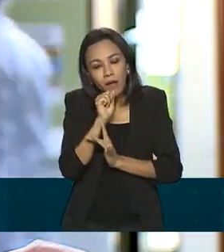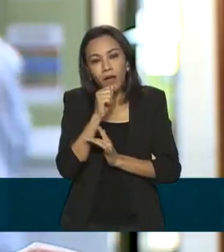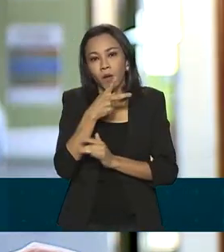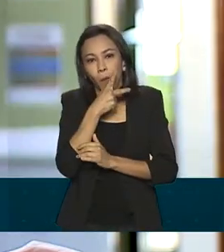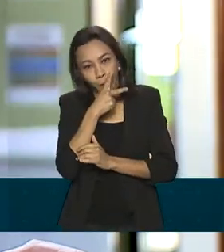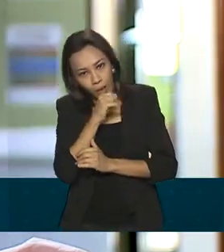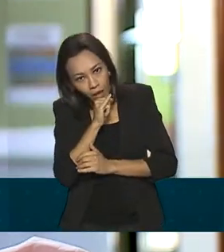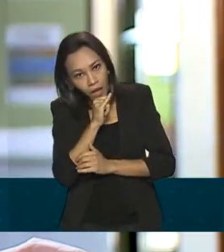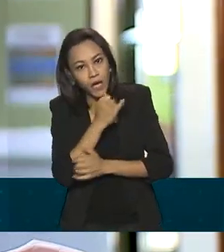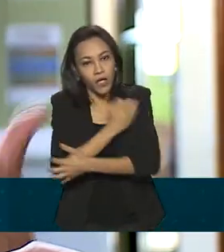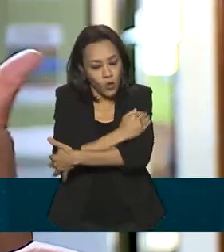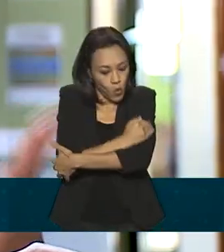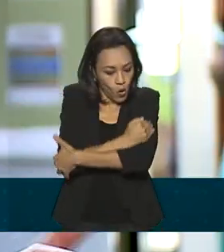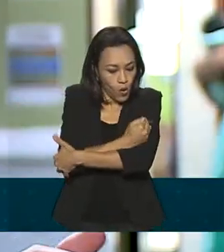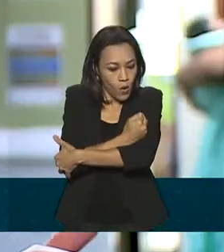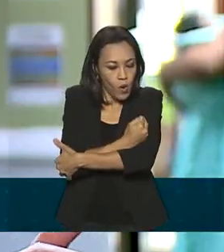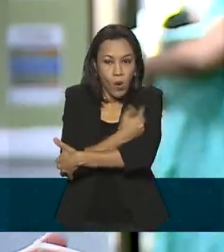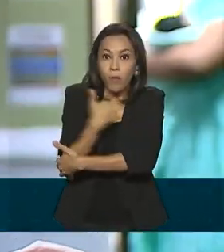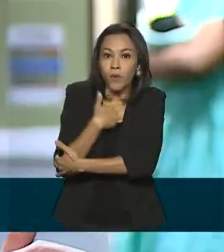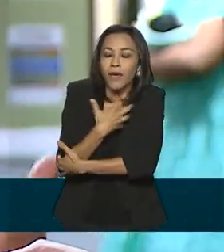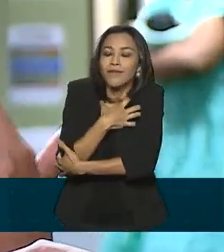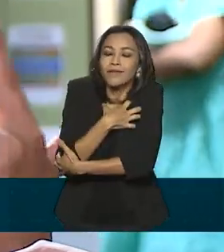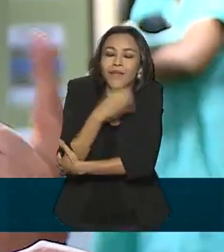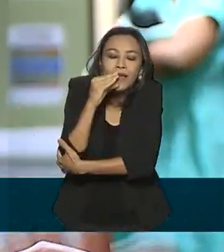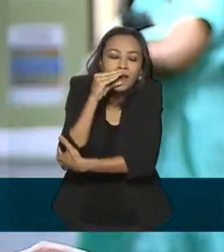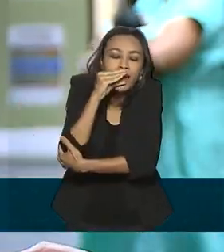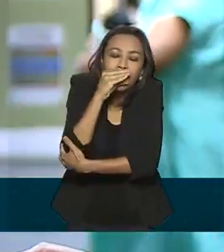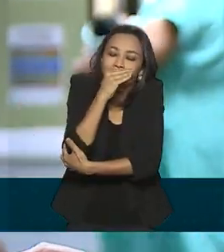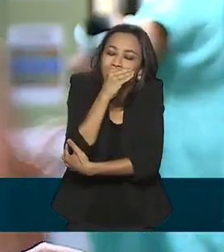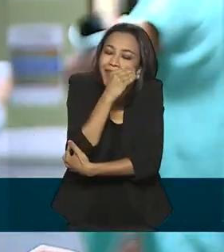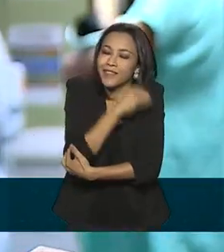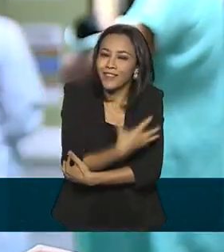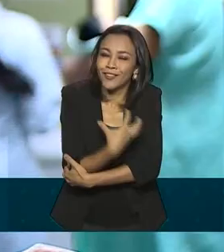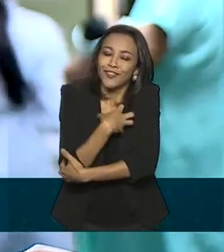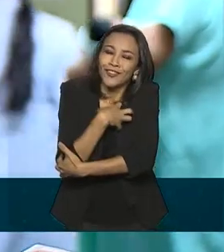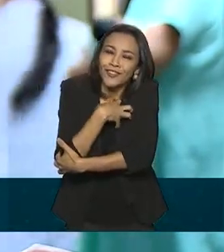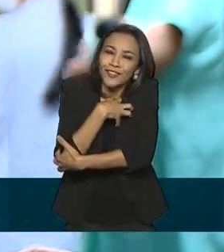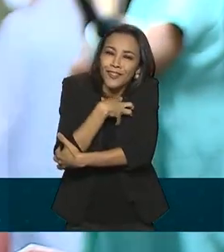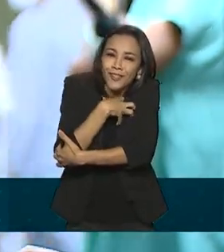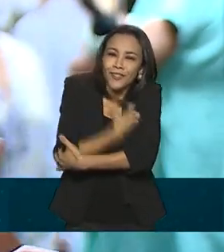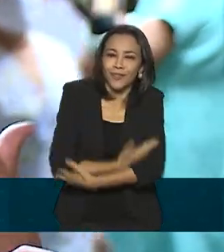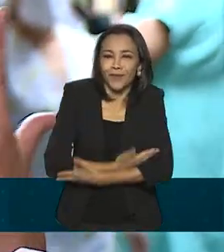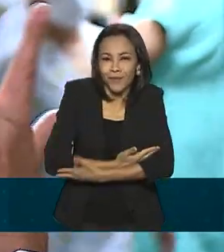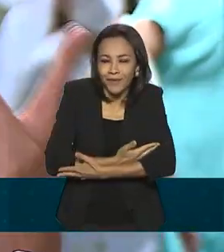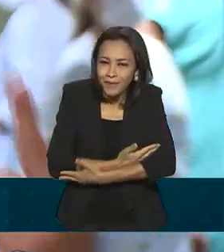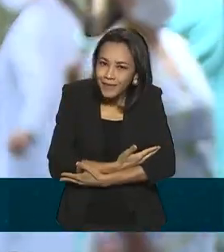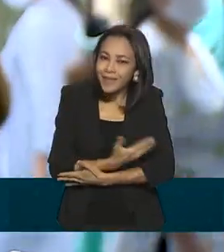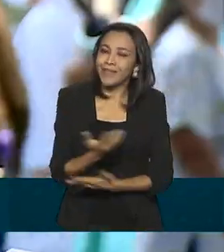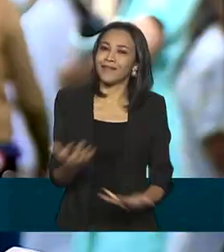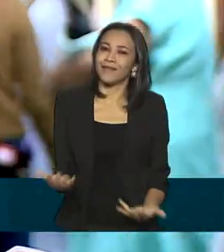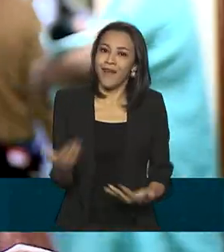pai também. Por quê? Aquece, dá flora adequada.